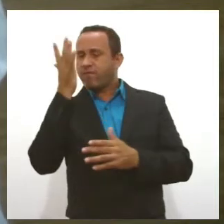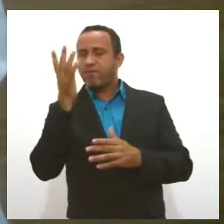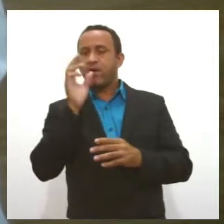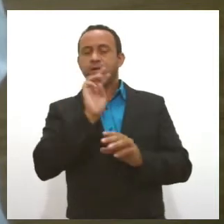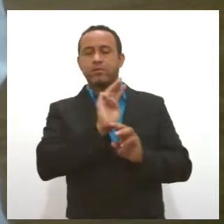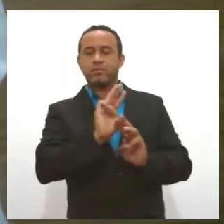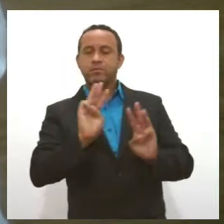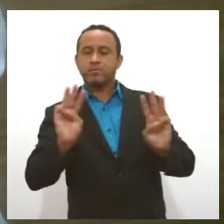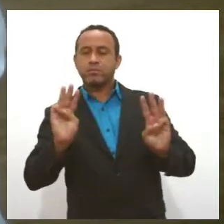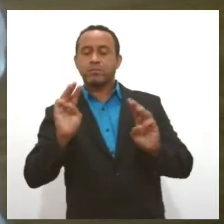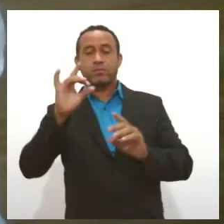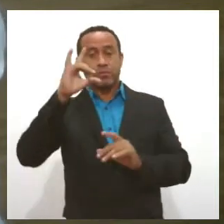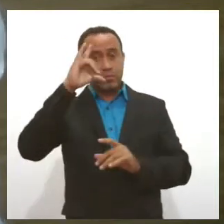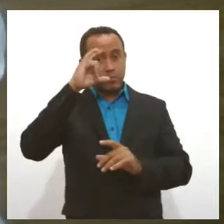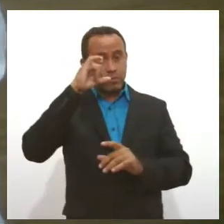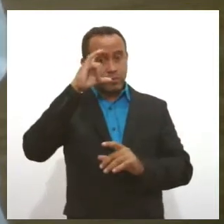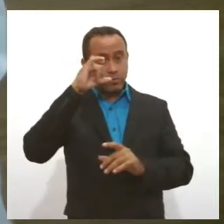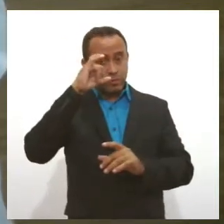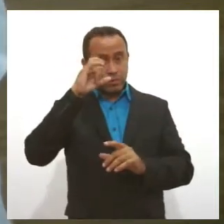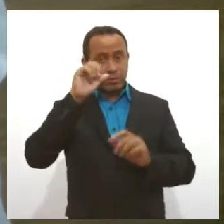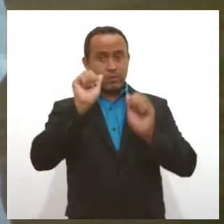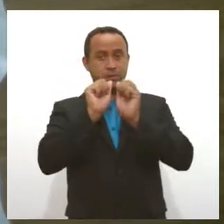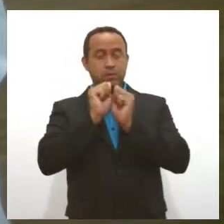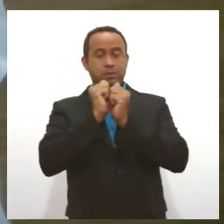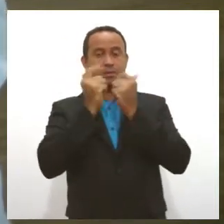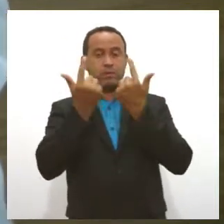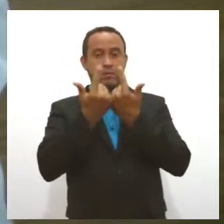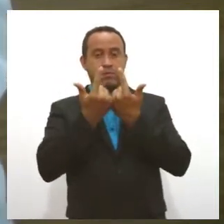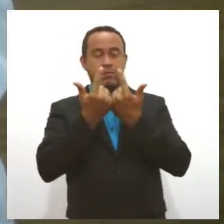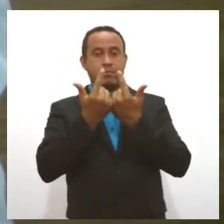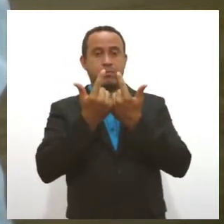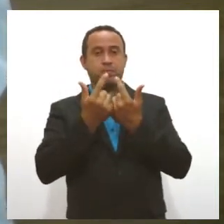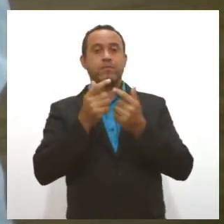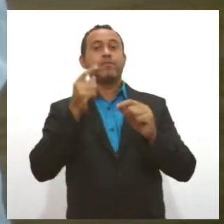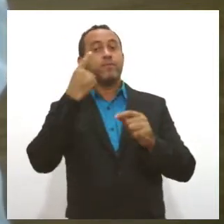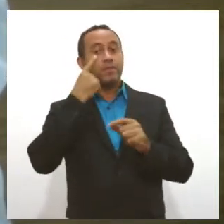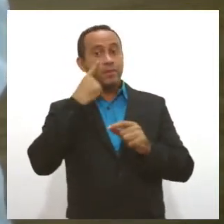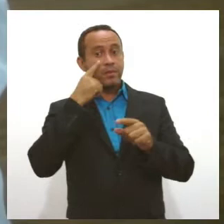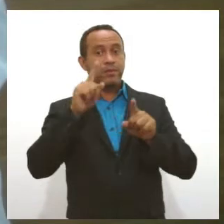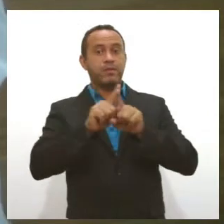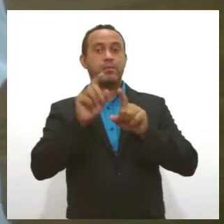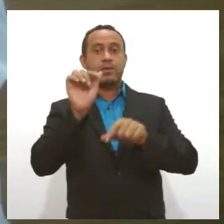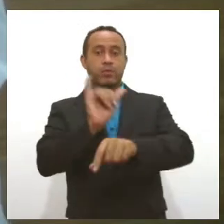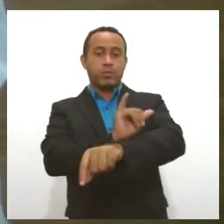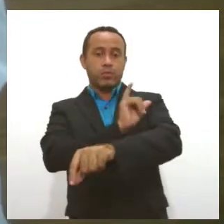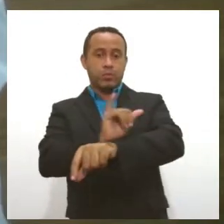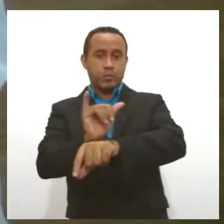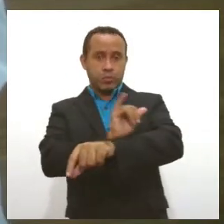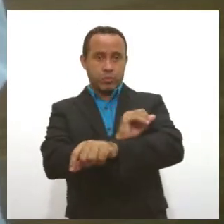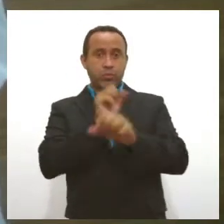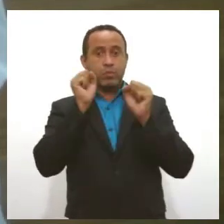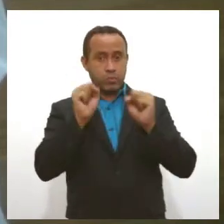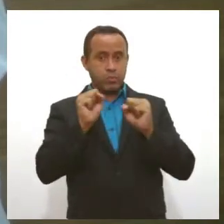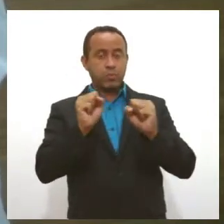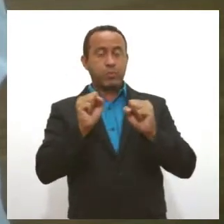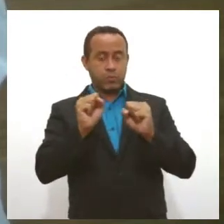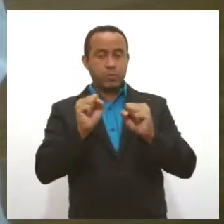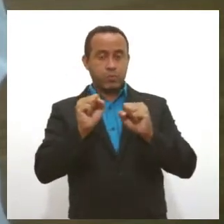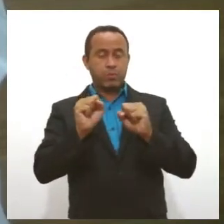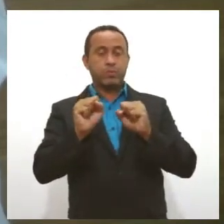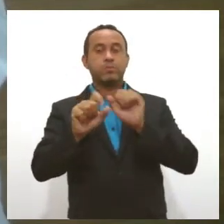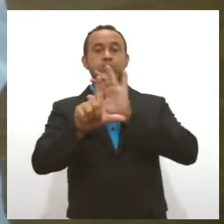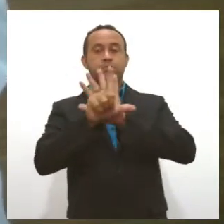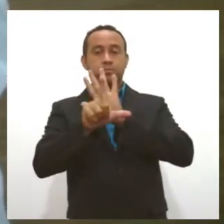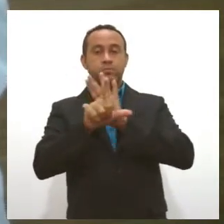o Instagram da Casa Legislativa, assistir também através do canal YouTube do Poder Legislativo e também ela está